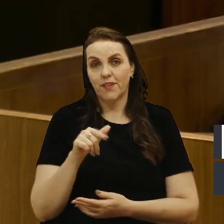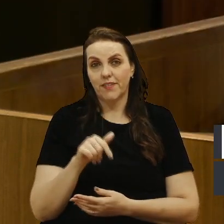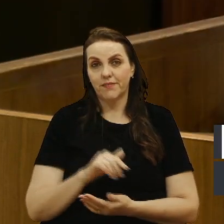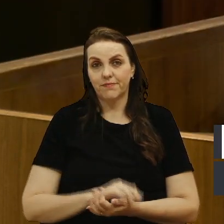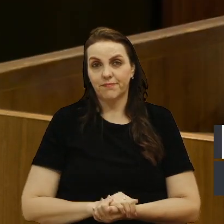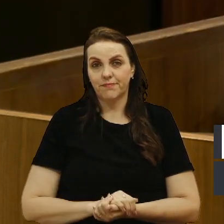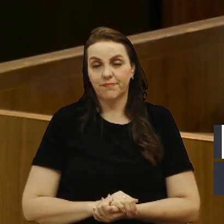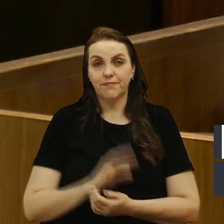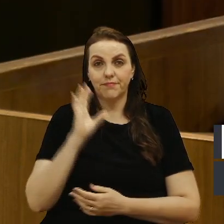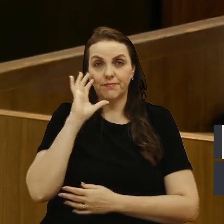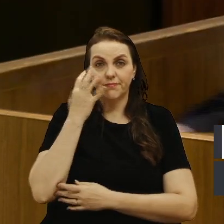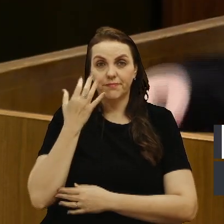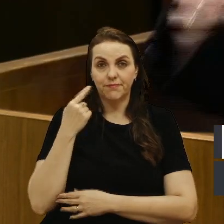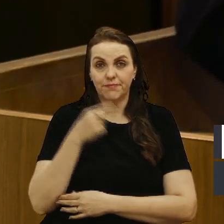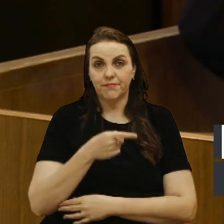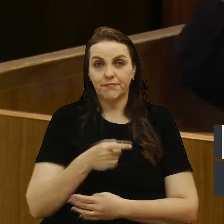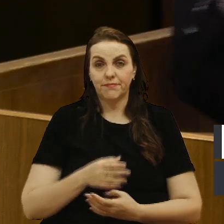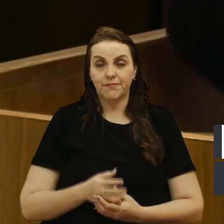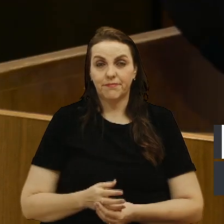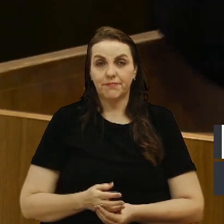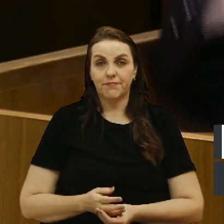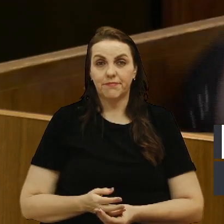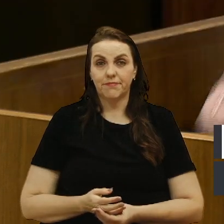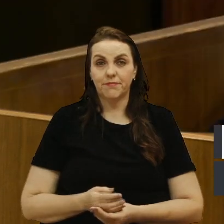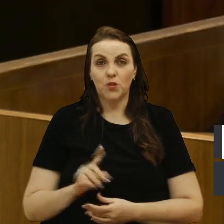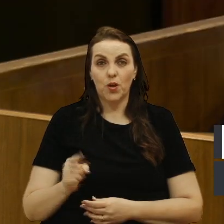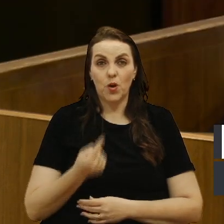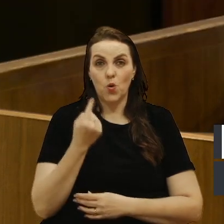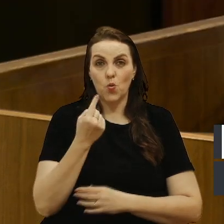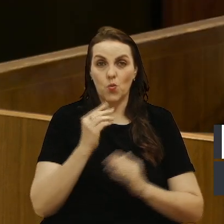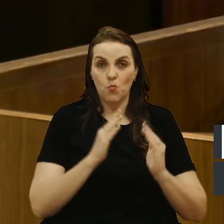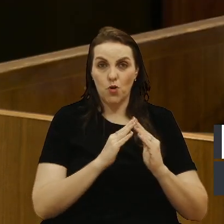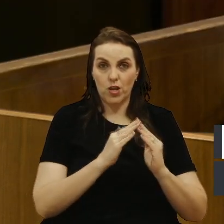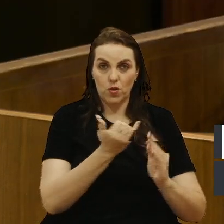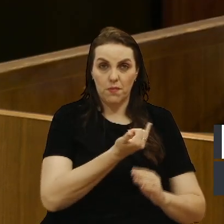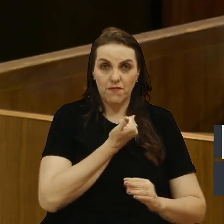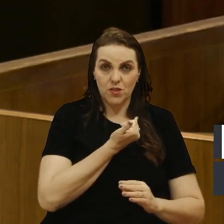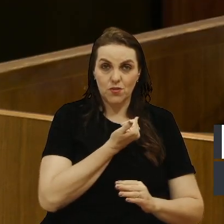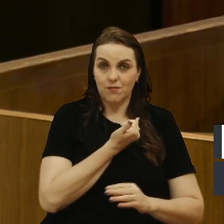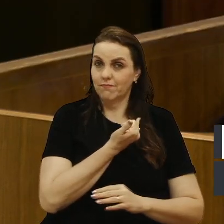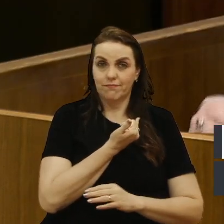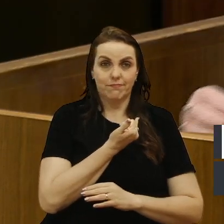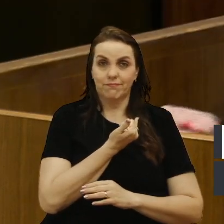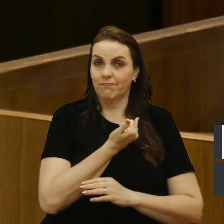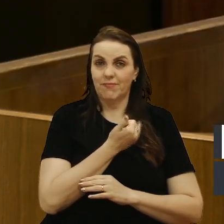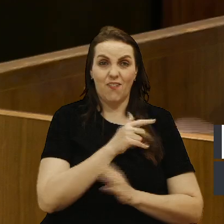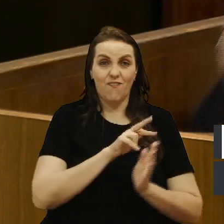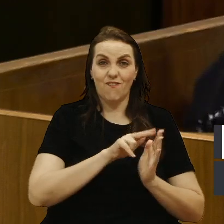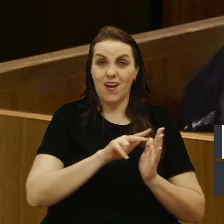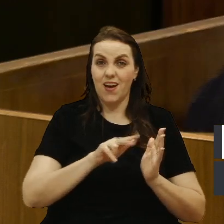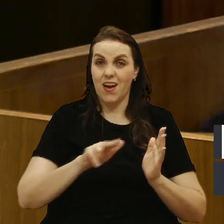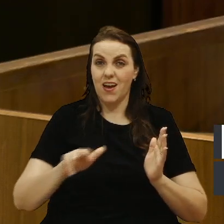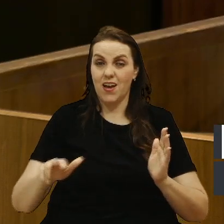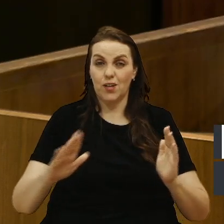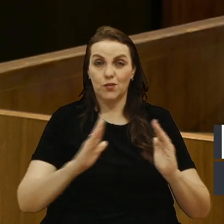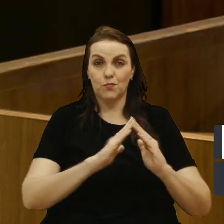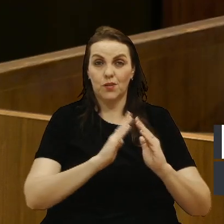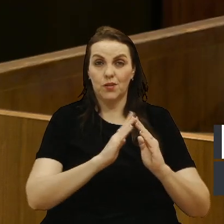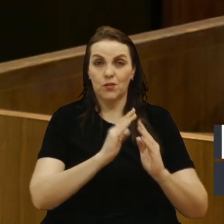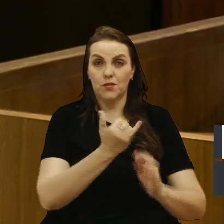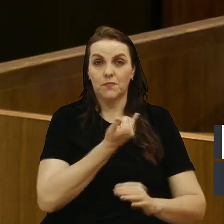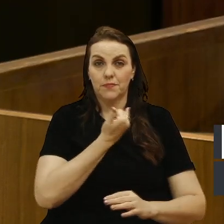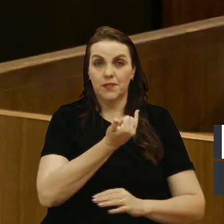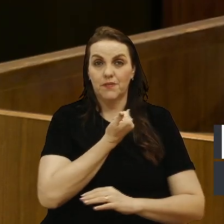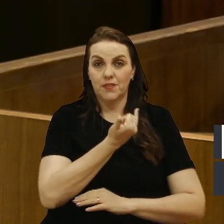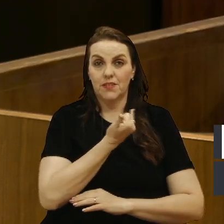Está acontecendo. E não foi um morador que me falou. Uma parte por Foram vários moradores que me falaram